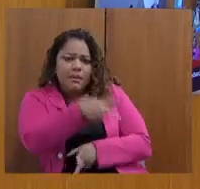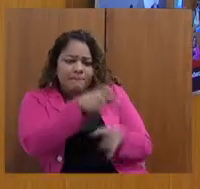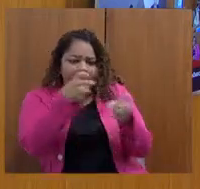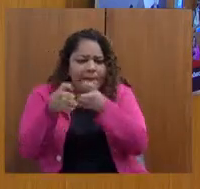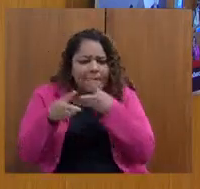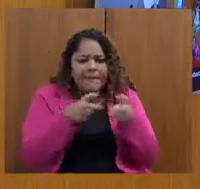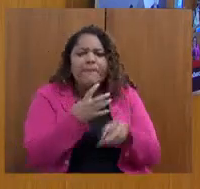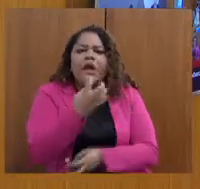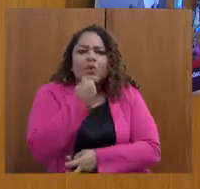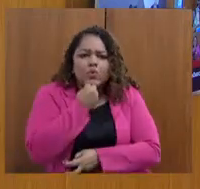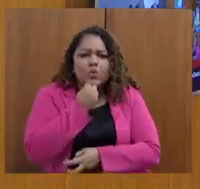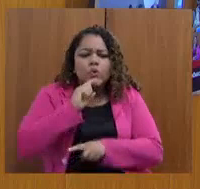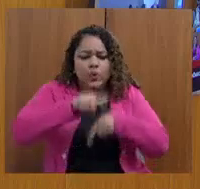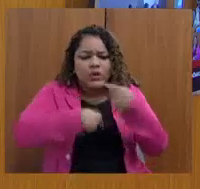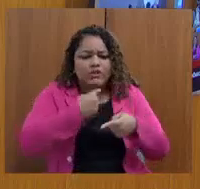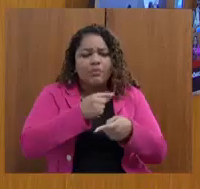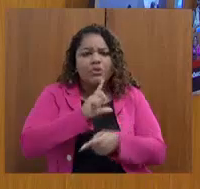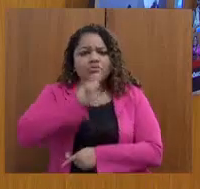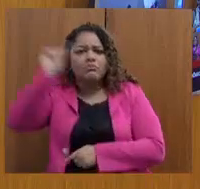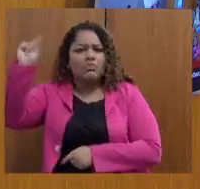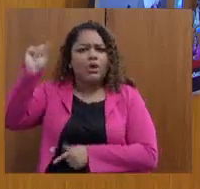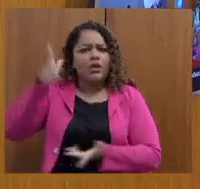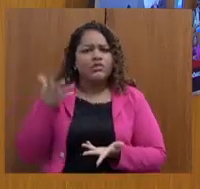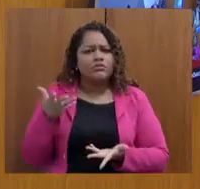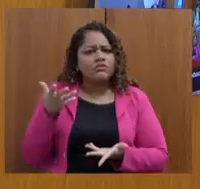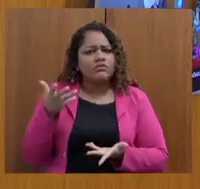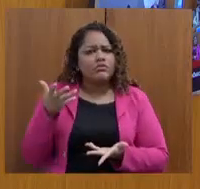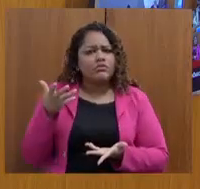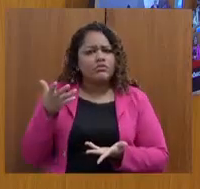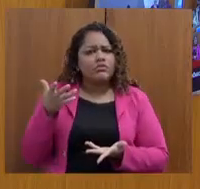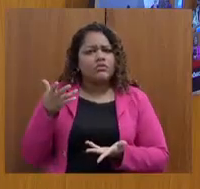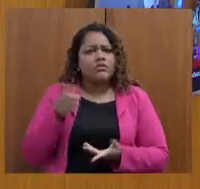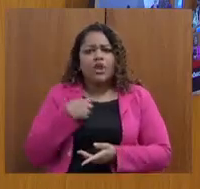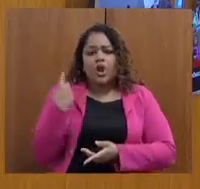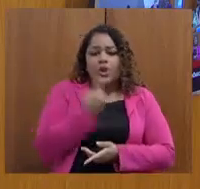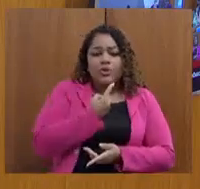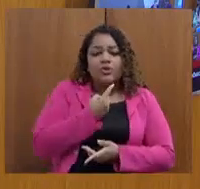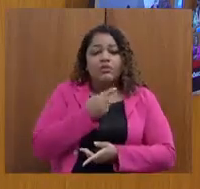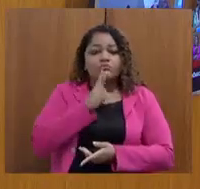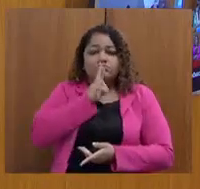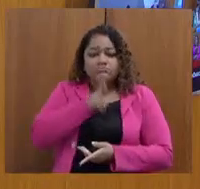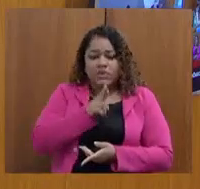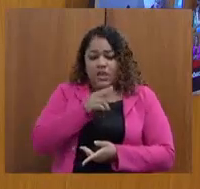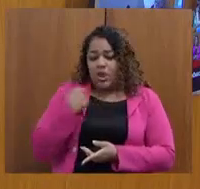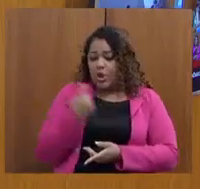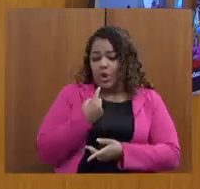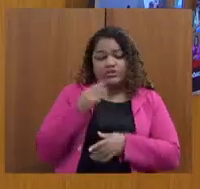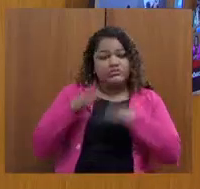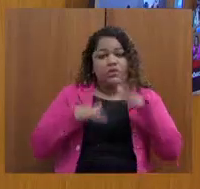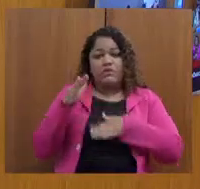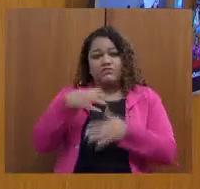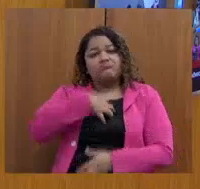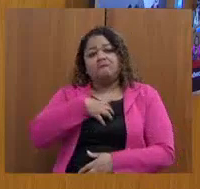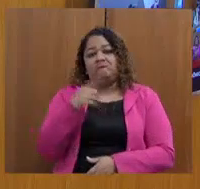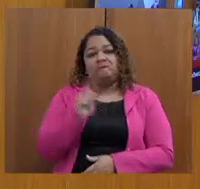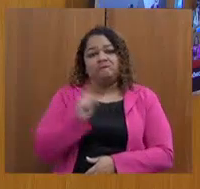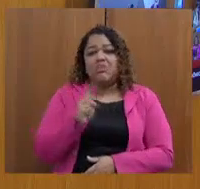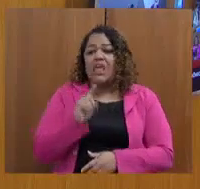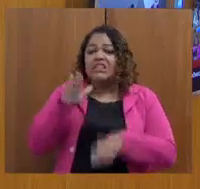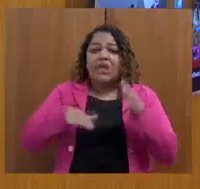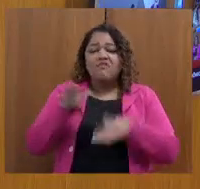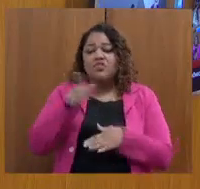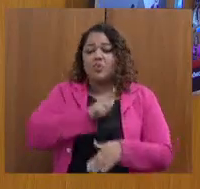o saldo vai ficar muito grande talvez não para nós nessa legislatura Talvez para não para o governo